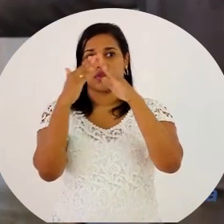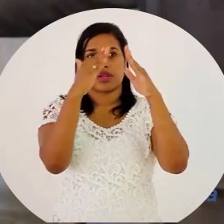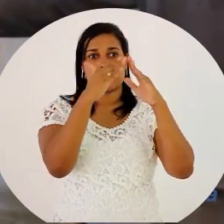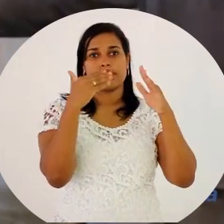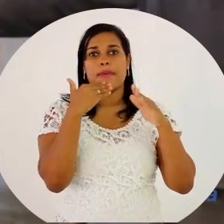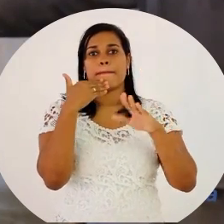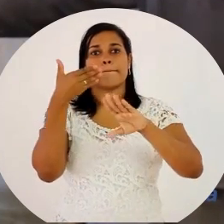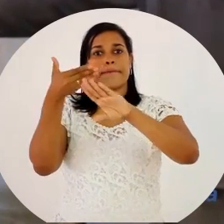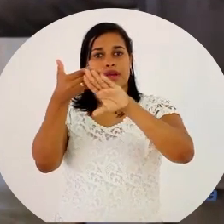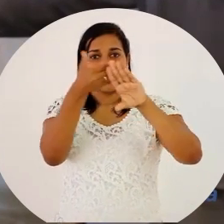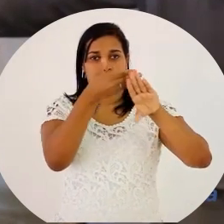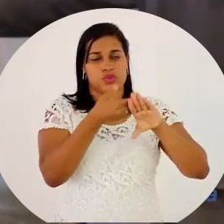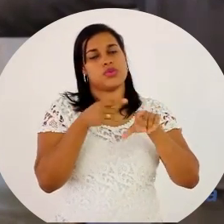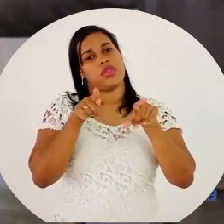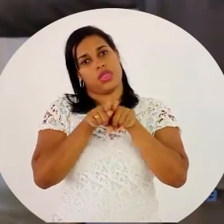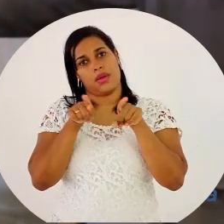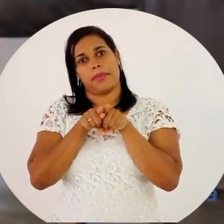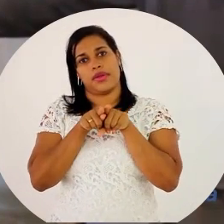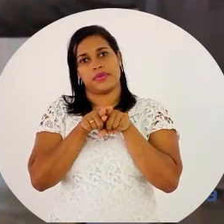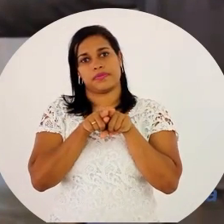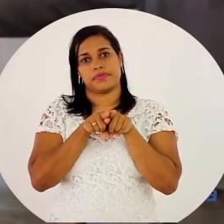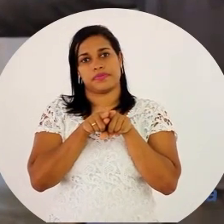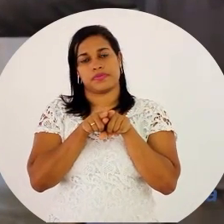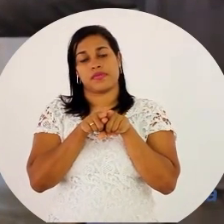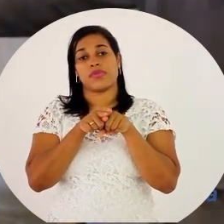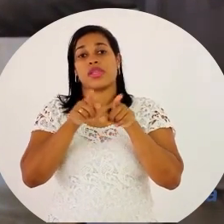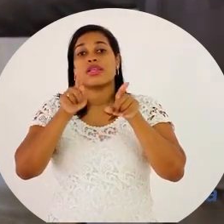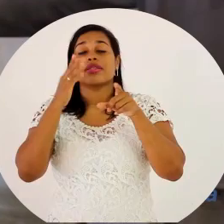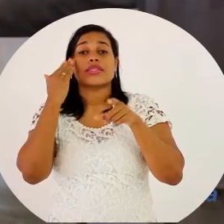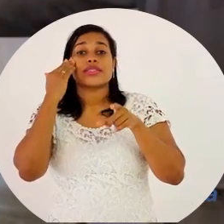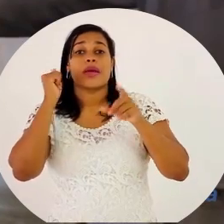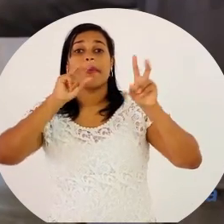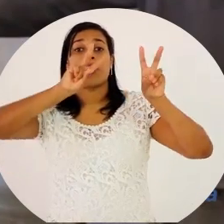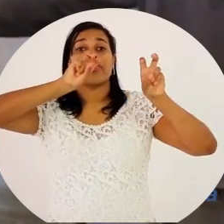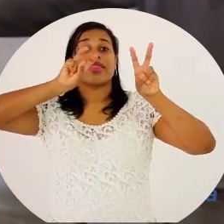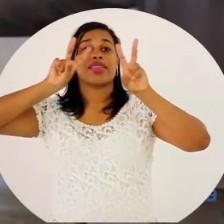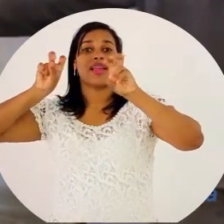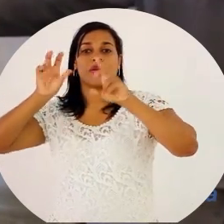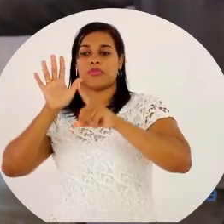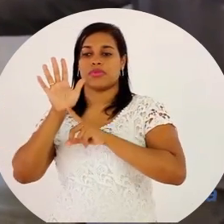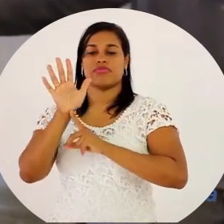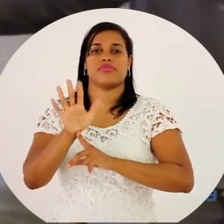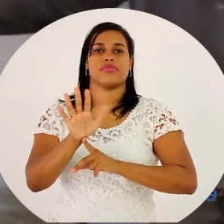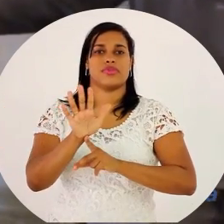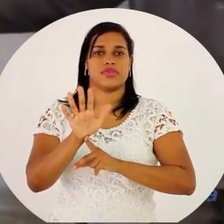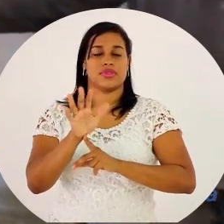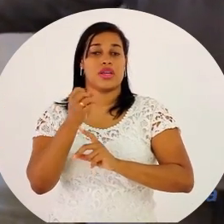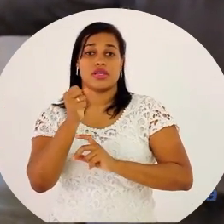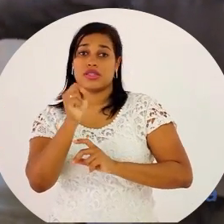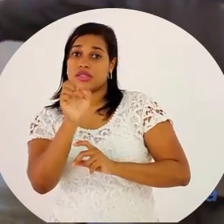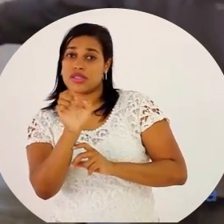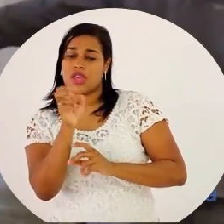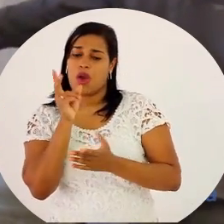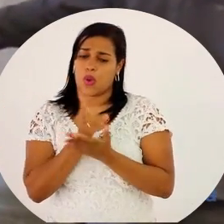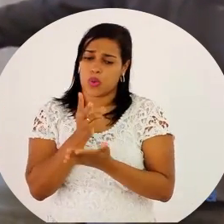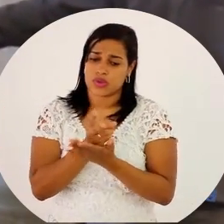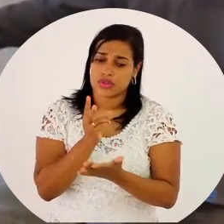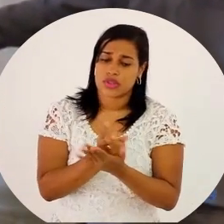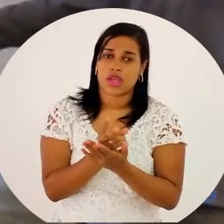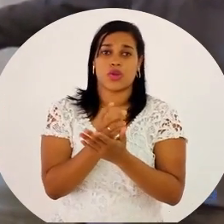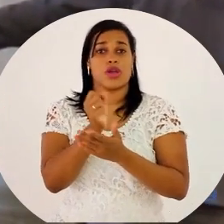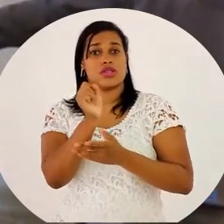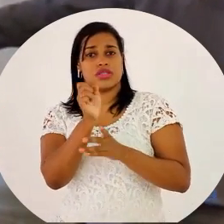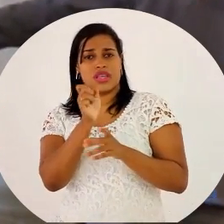também. É necessário também saber o tipo de exposição. Se é uma exposição contínua, se é uma exposição intermitente, se é uma exposição